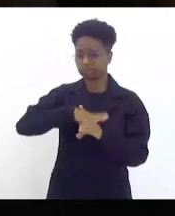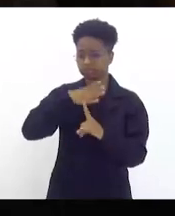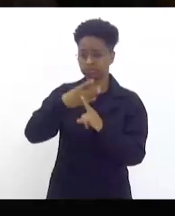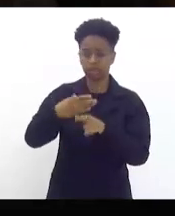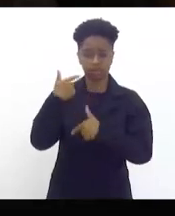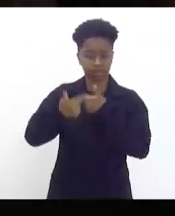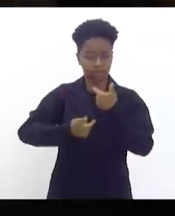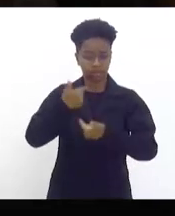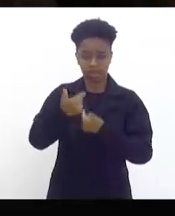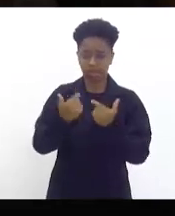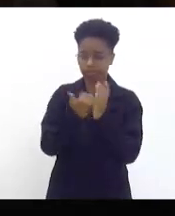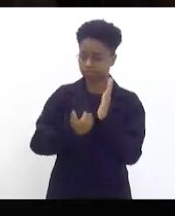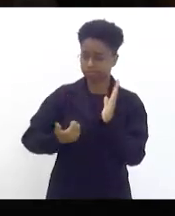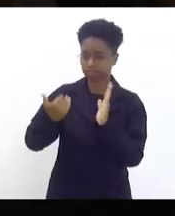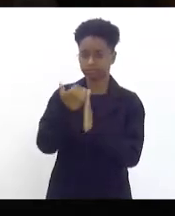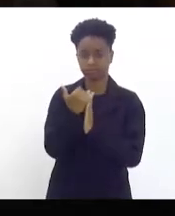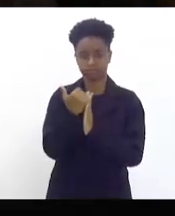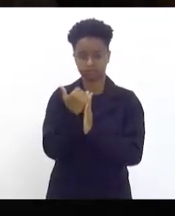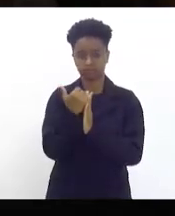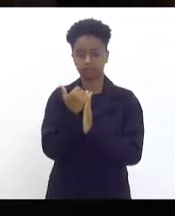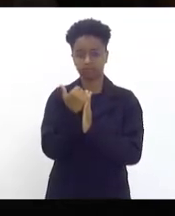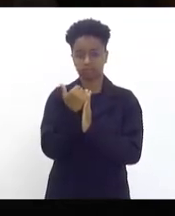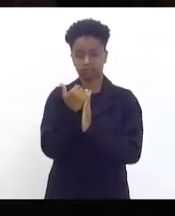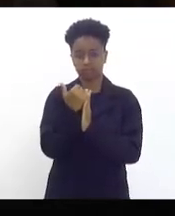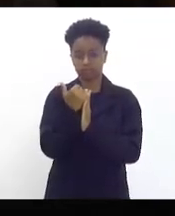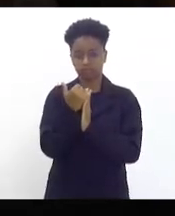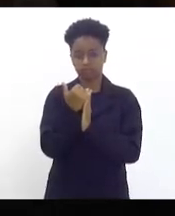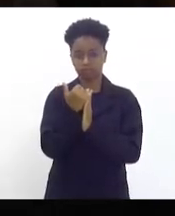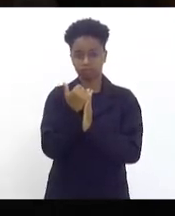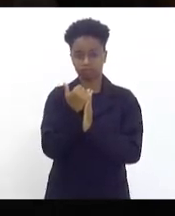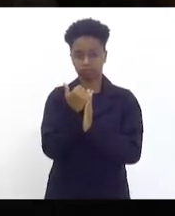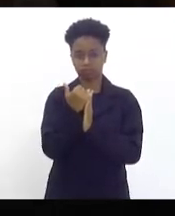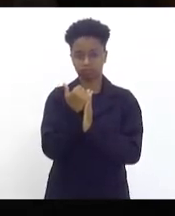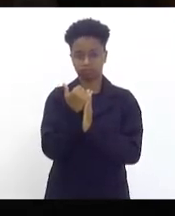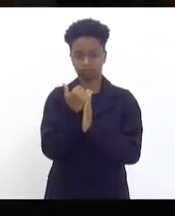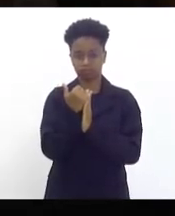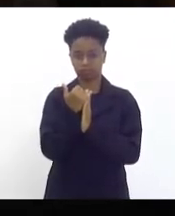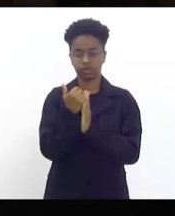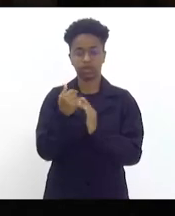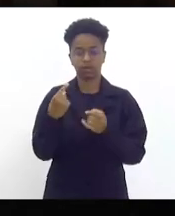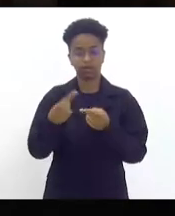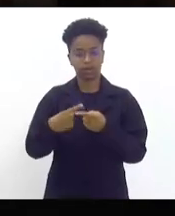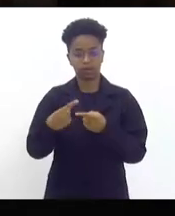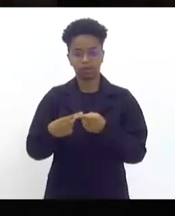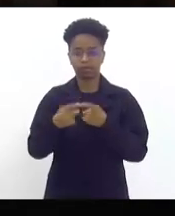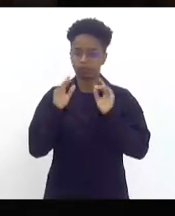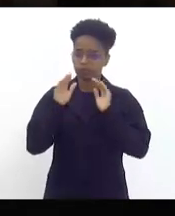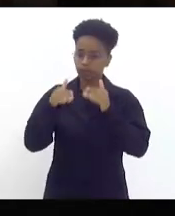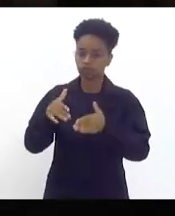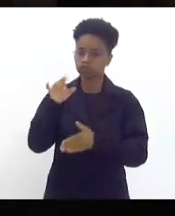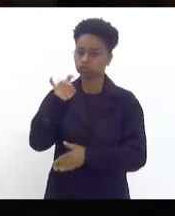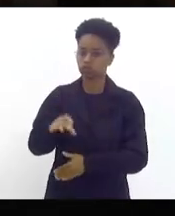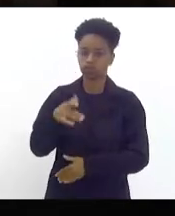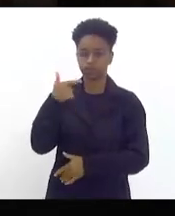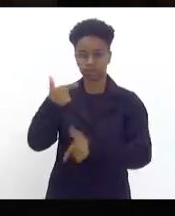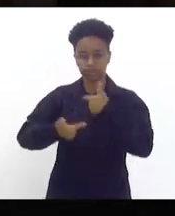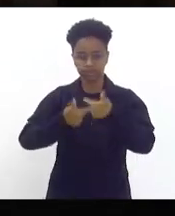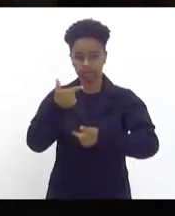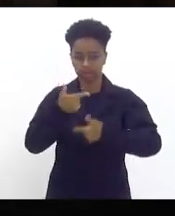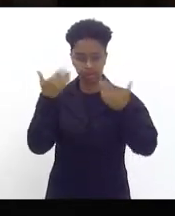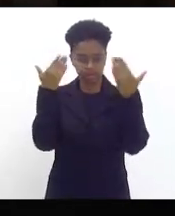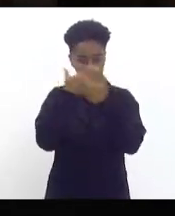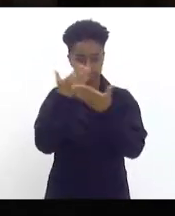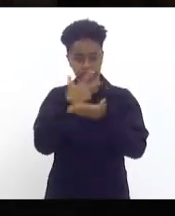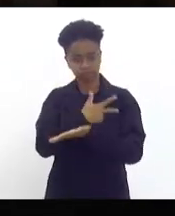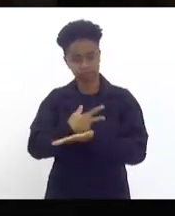para jornada de trabalho né que se recai justamente sobre esse trabalho invisível explorado